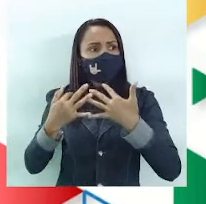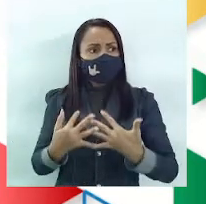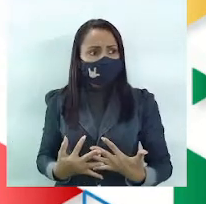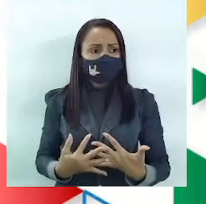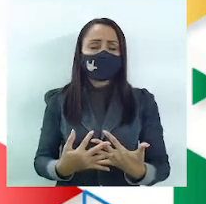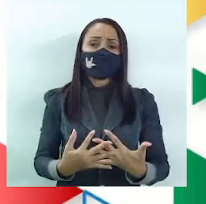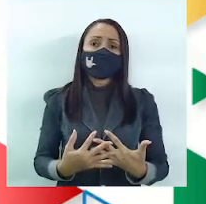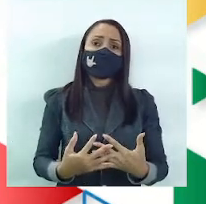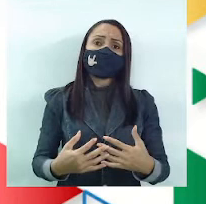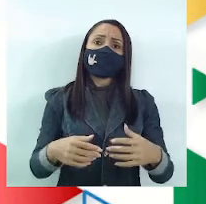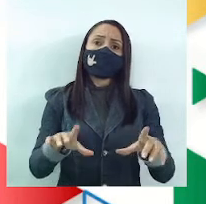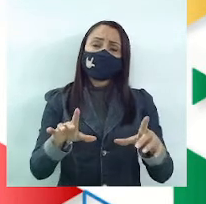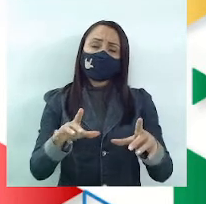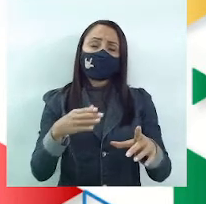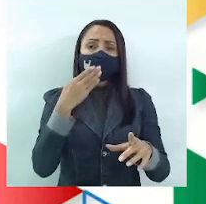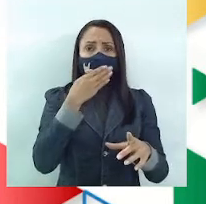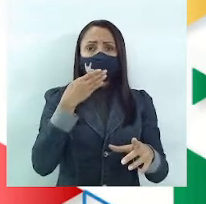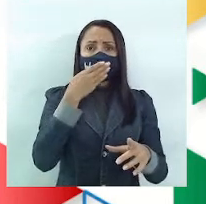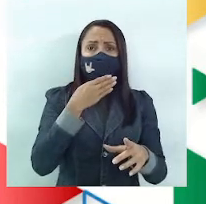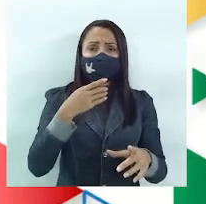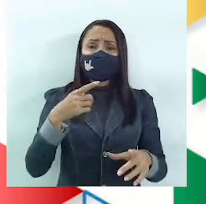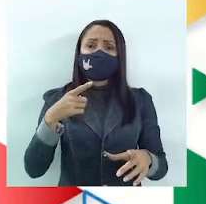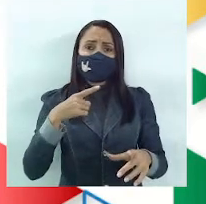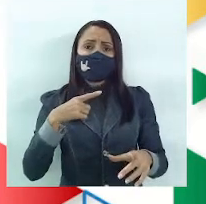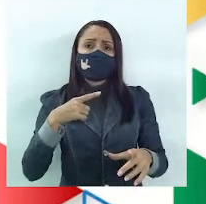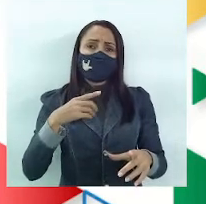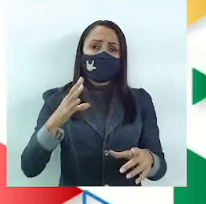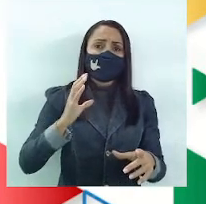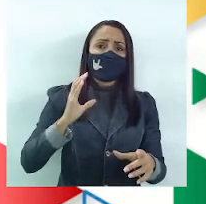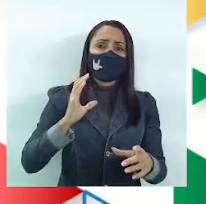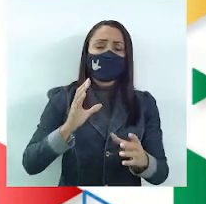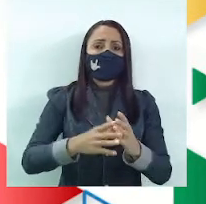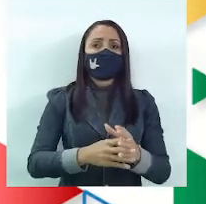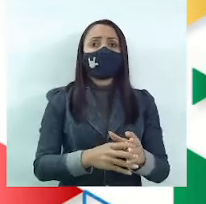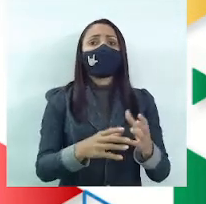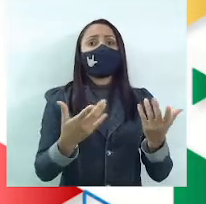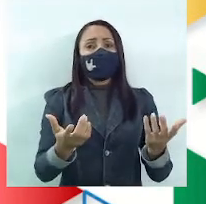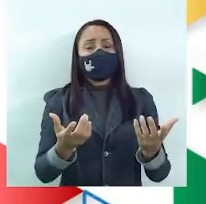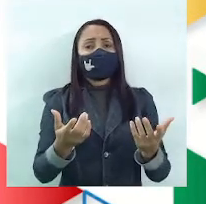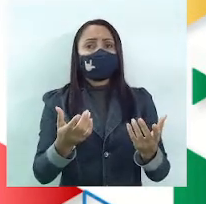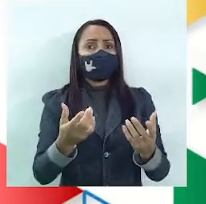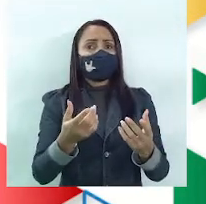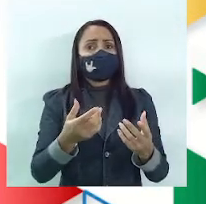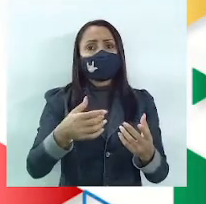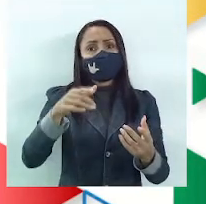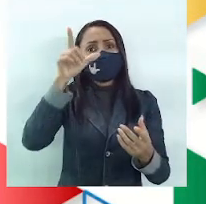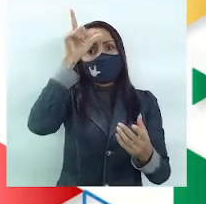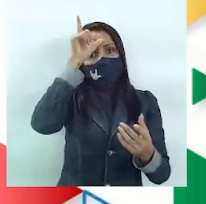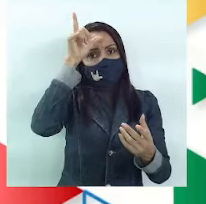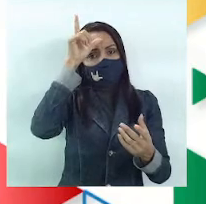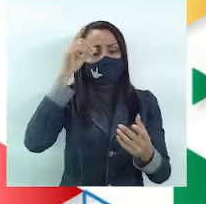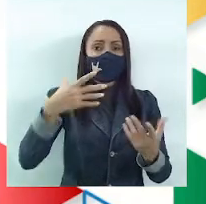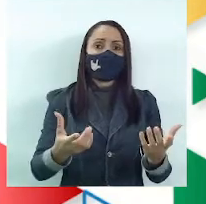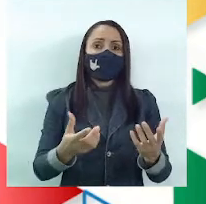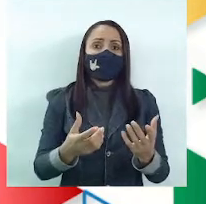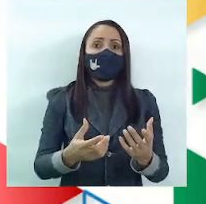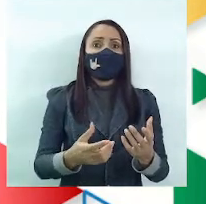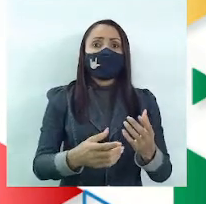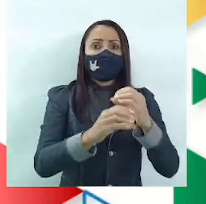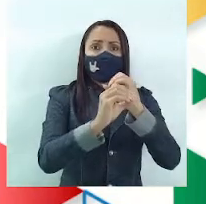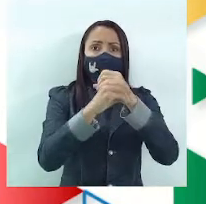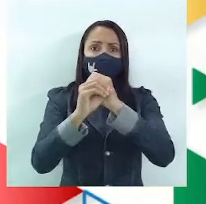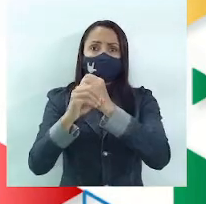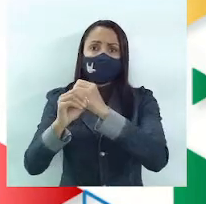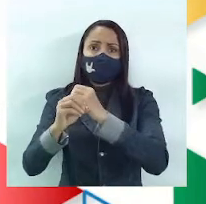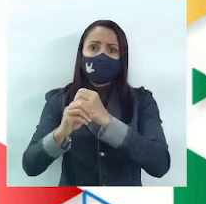grande riqueza, né, dos latifúndios, dos engenhos. Então, os senhores de engenho, eles tinha uma certa cultura, a forma de se